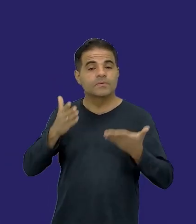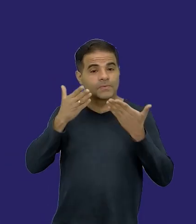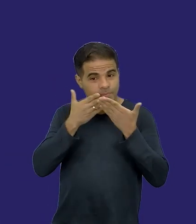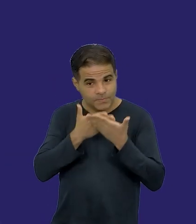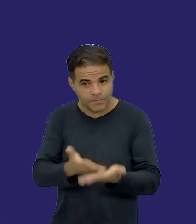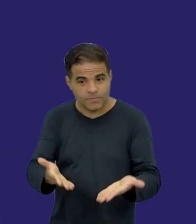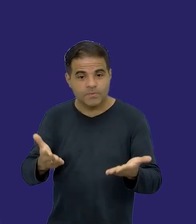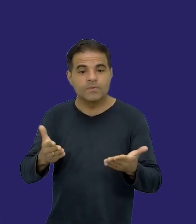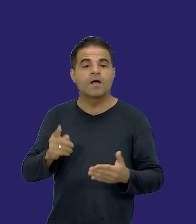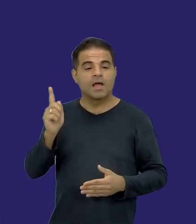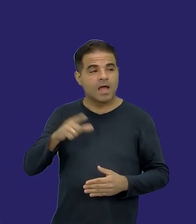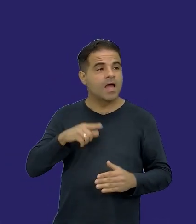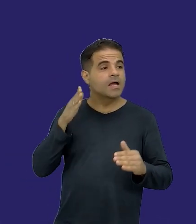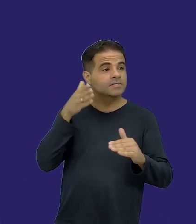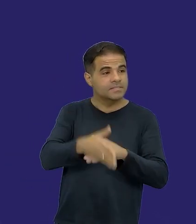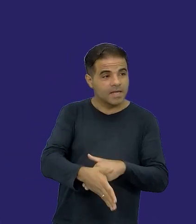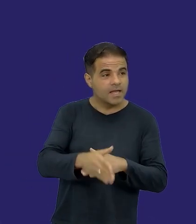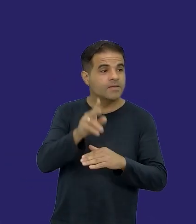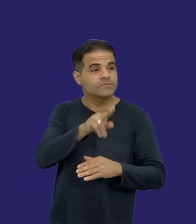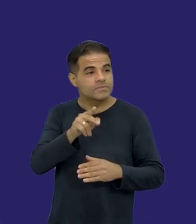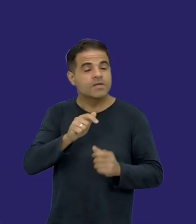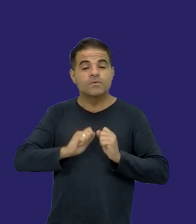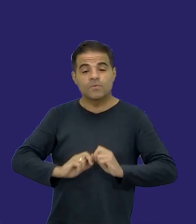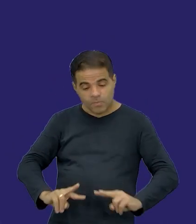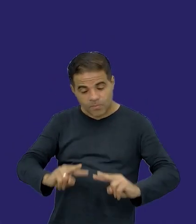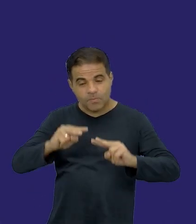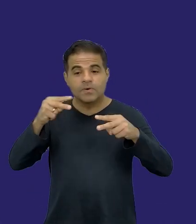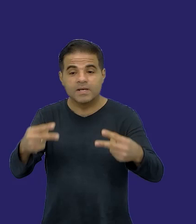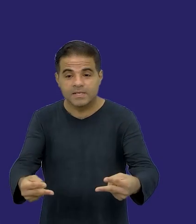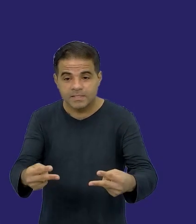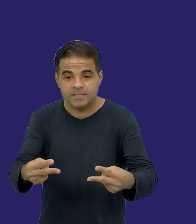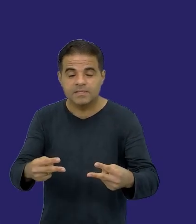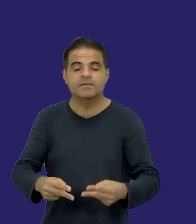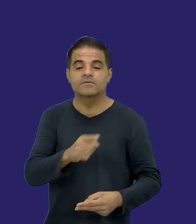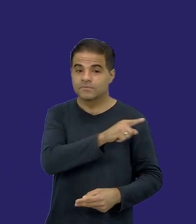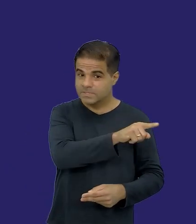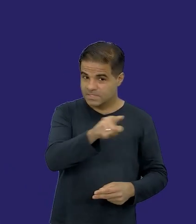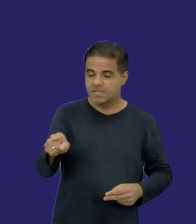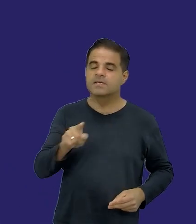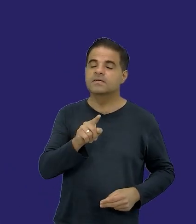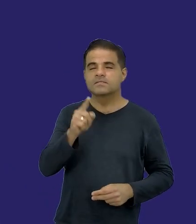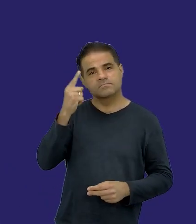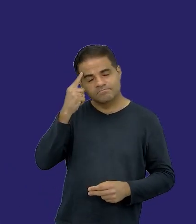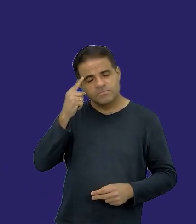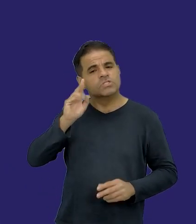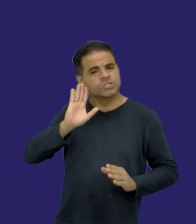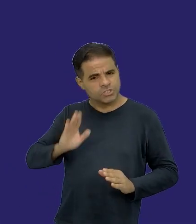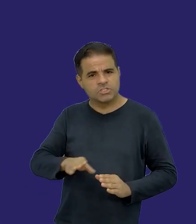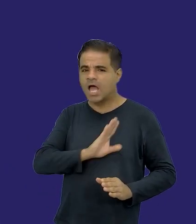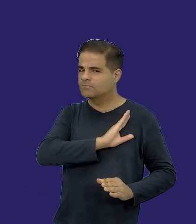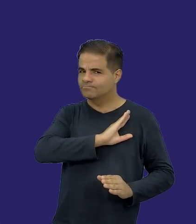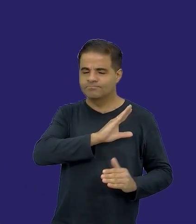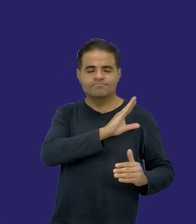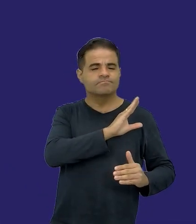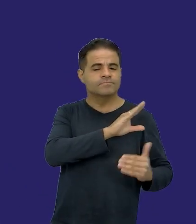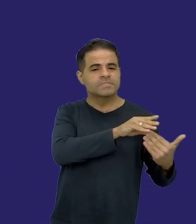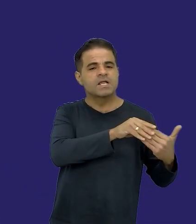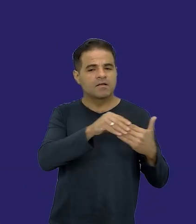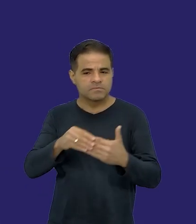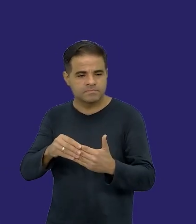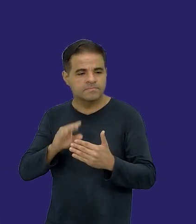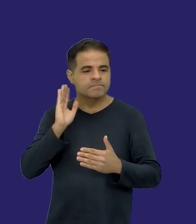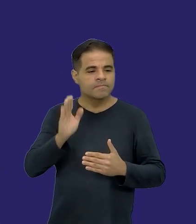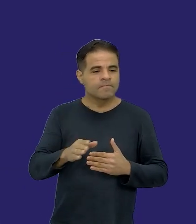aluno, né? Então, acessem por meio do link que vocês serão automaticamente direcionados